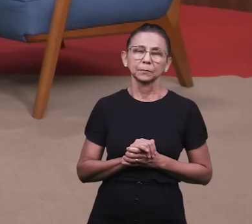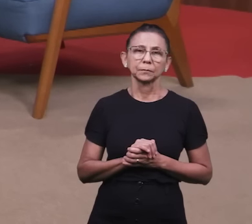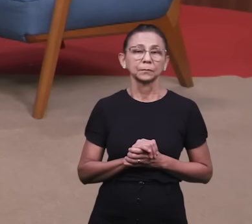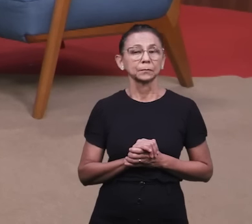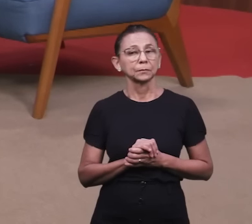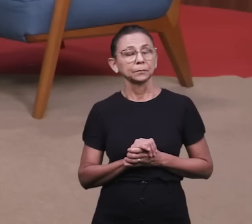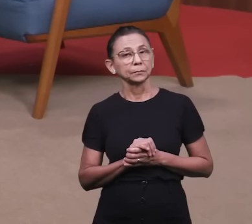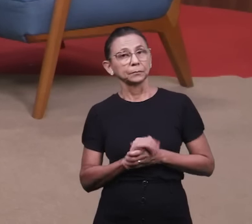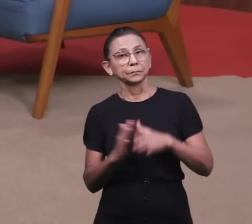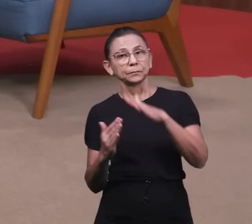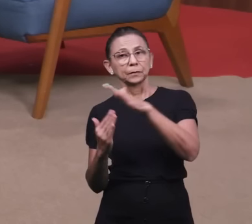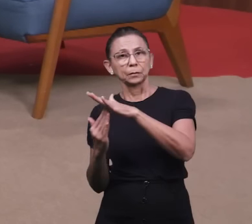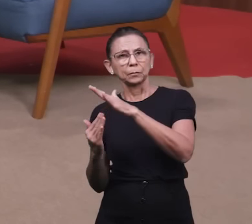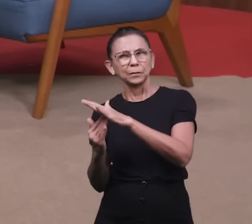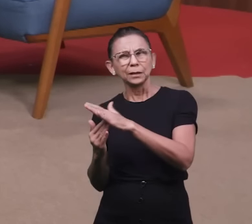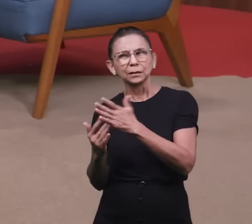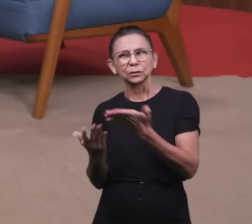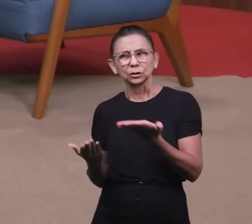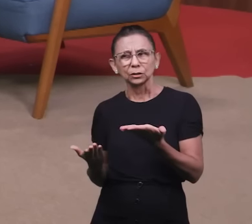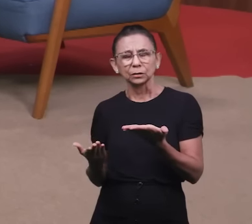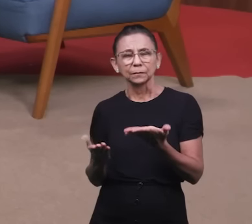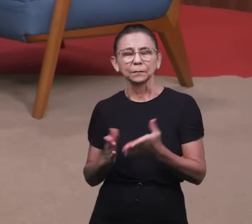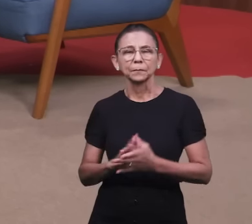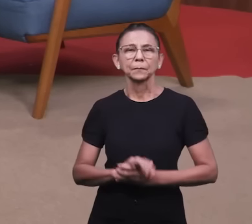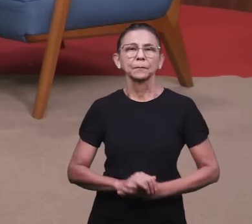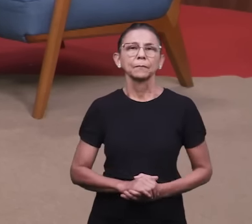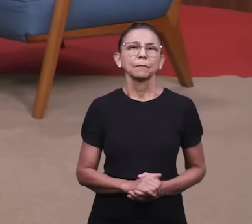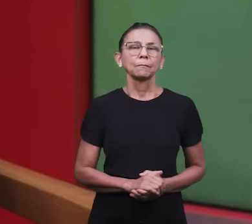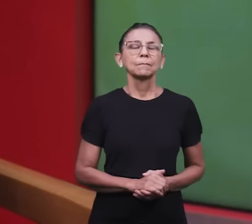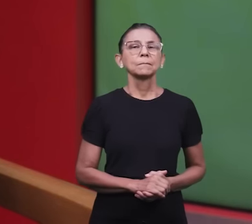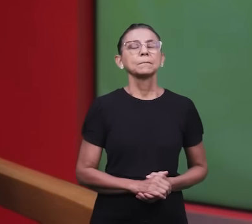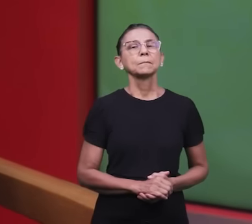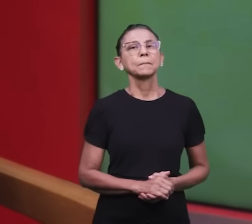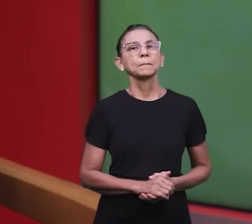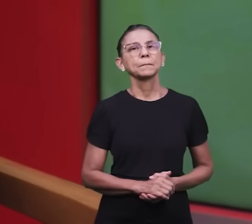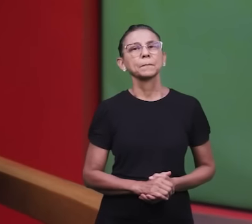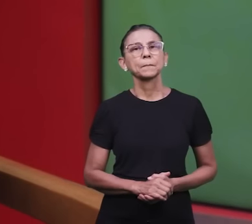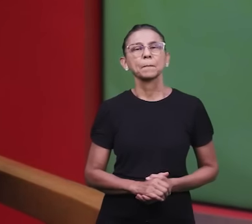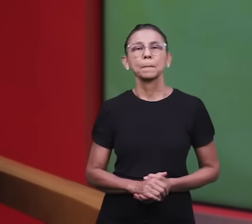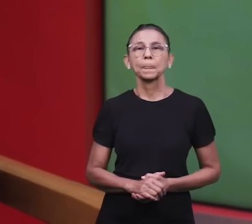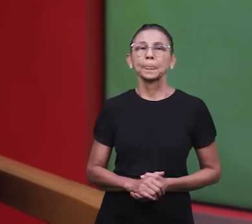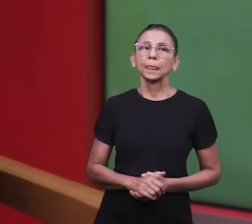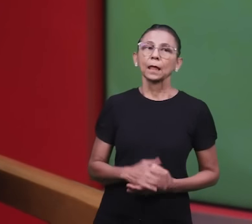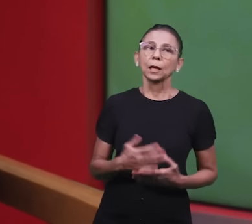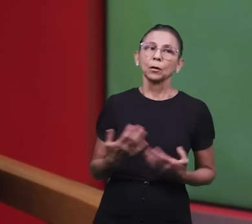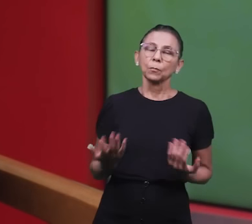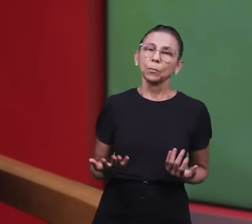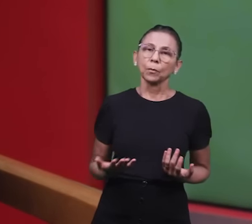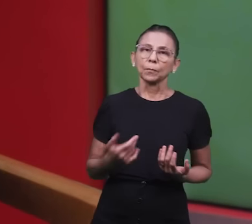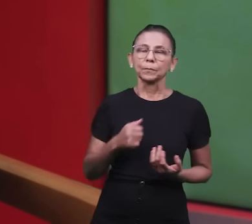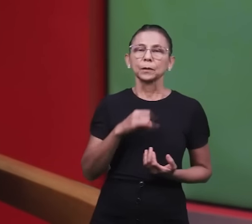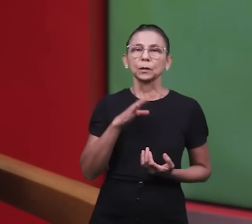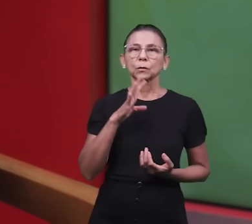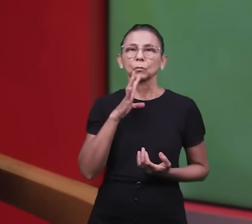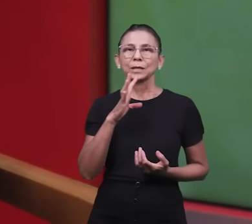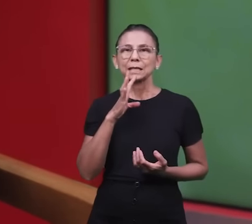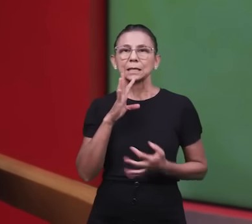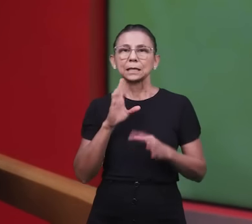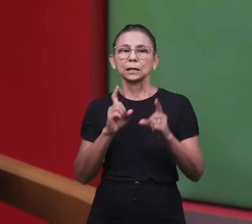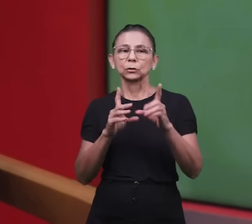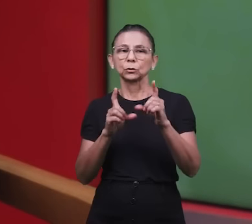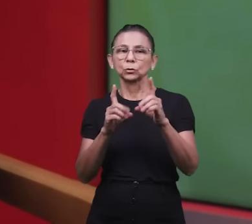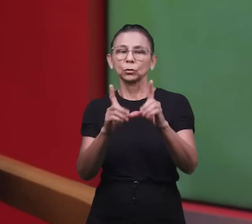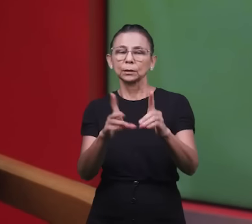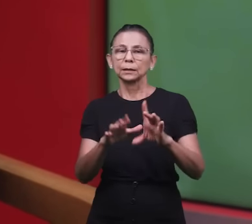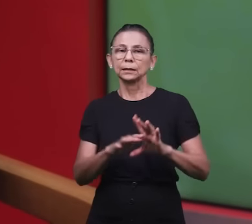dupla são os limites de onde aí a ovelha deve estar ou seja pela doutrina ovelha sabe da que eu